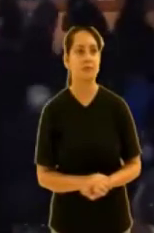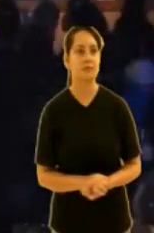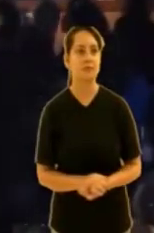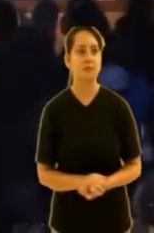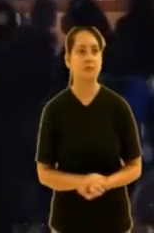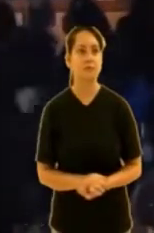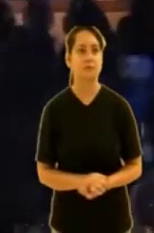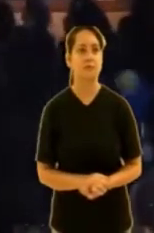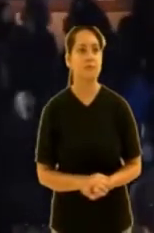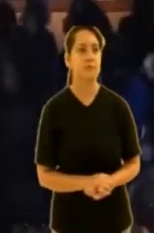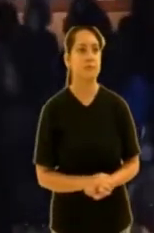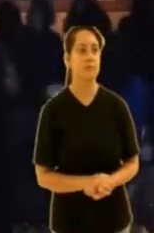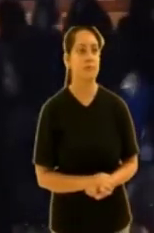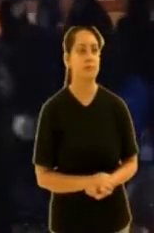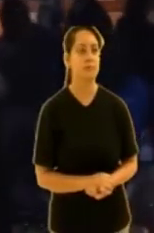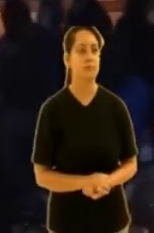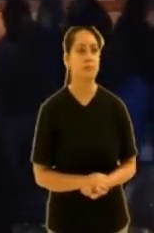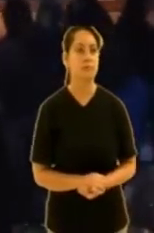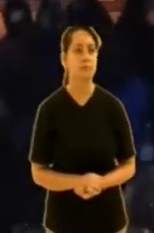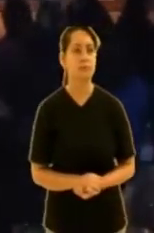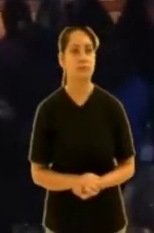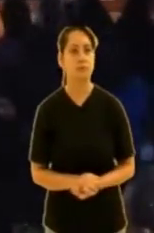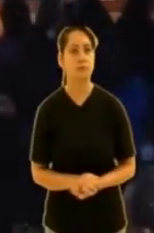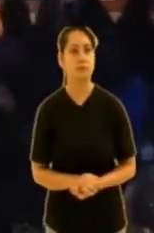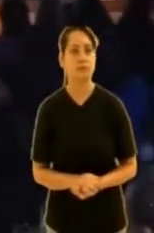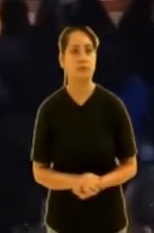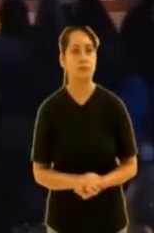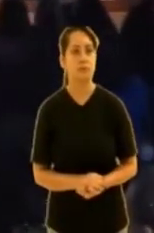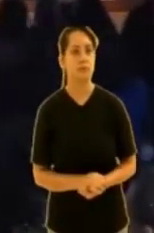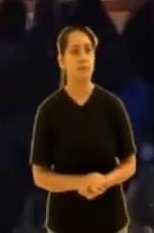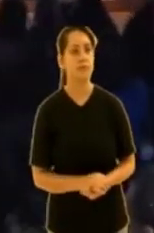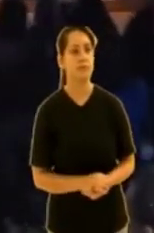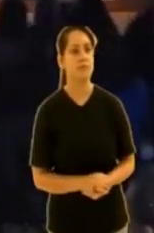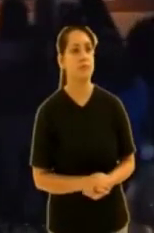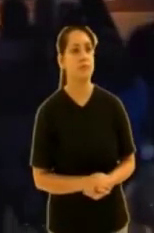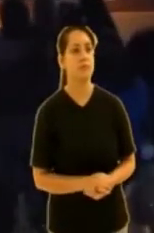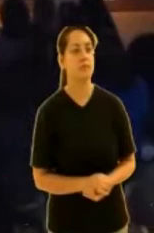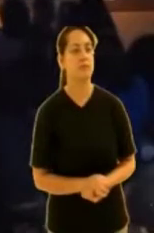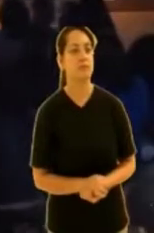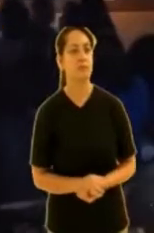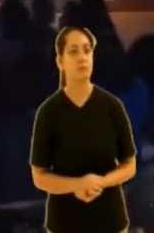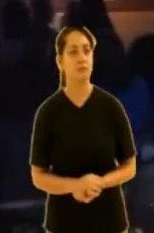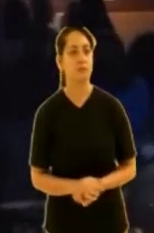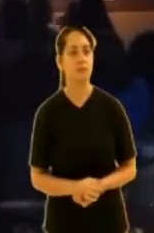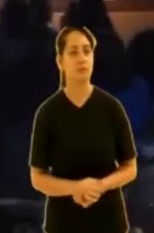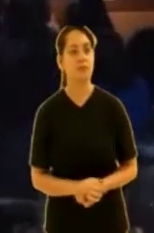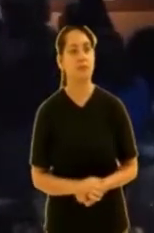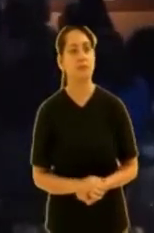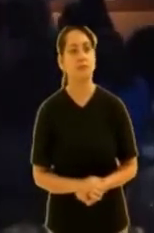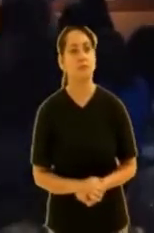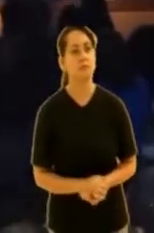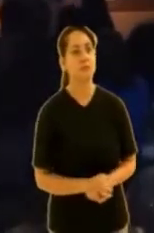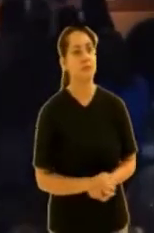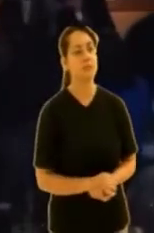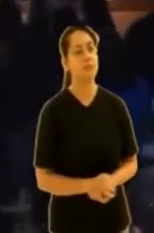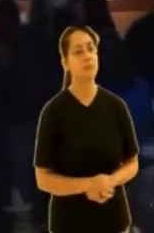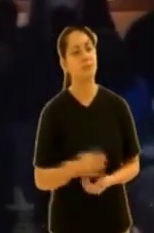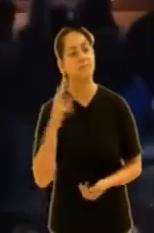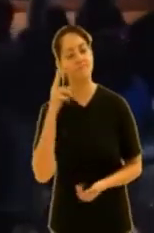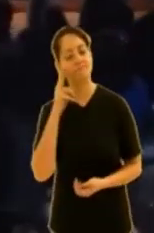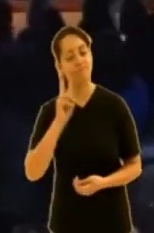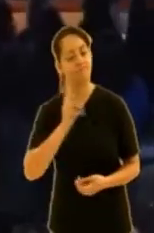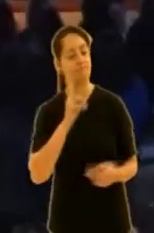molha que se escondeu no seu olhar. Olha aí, um olhar